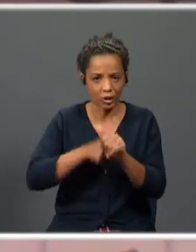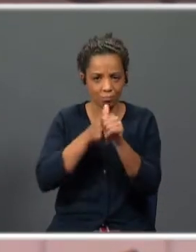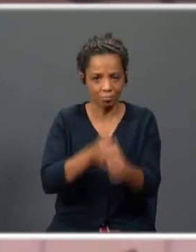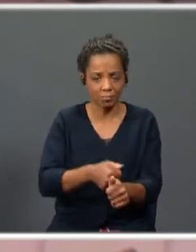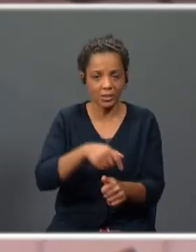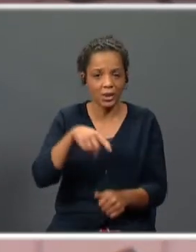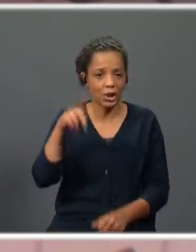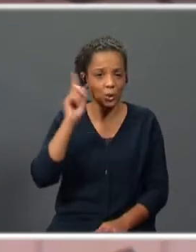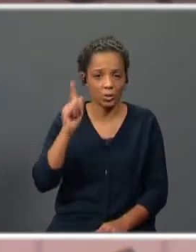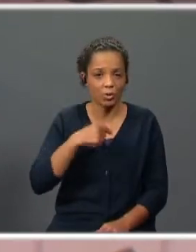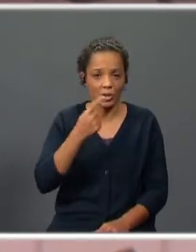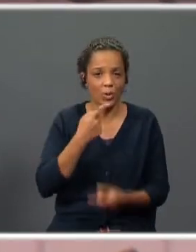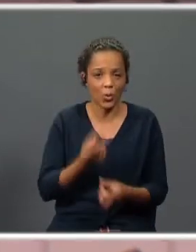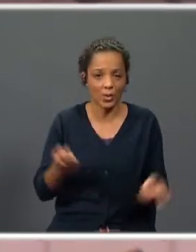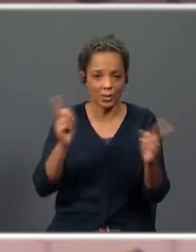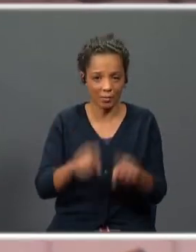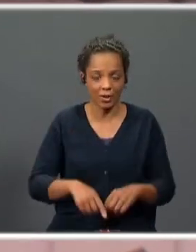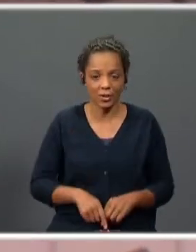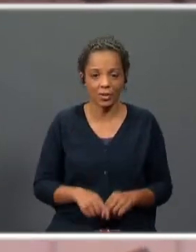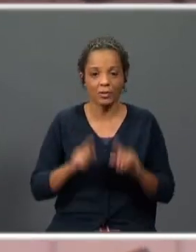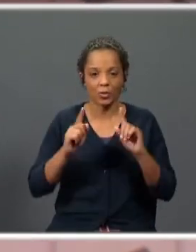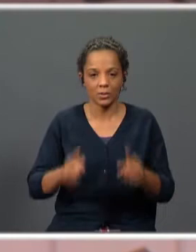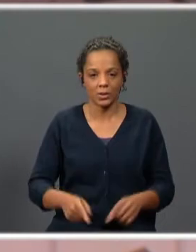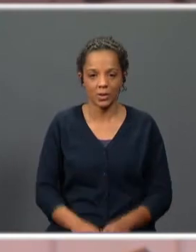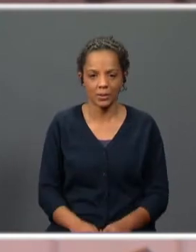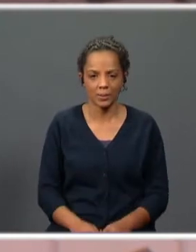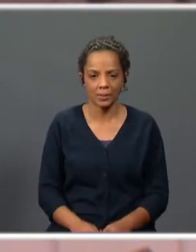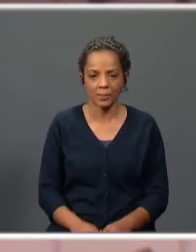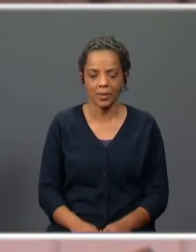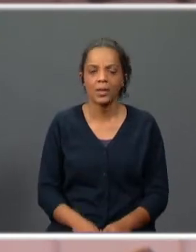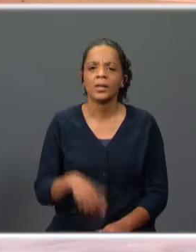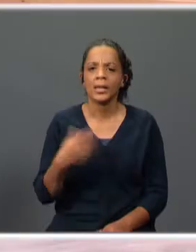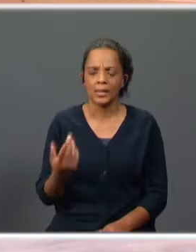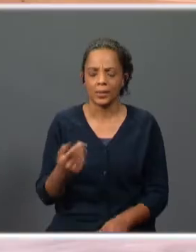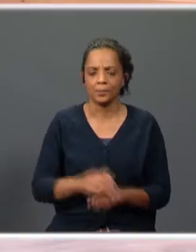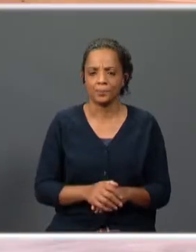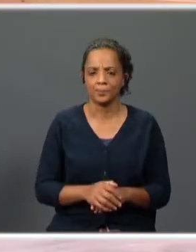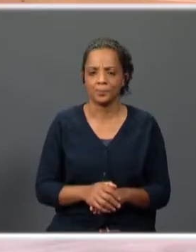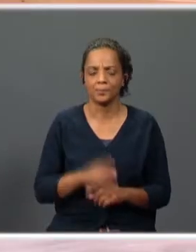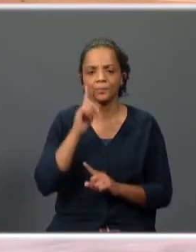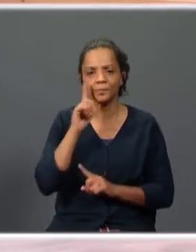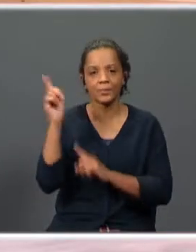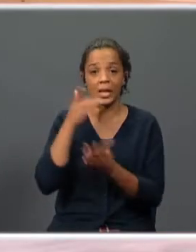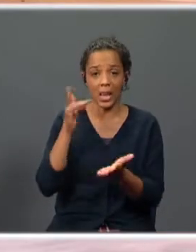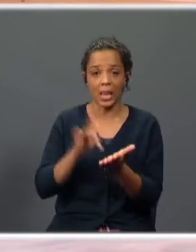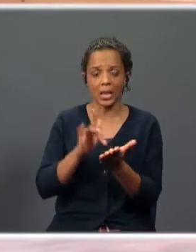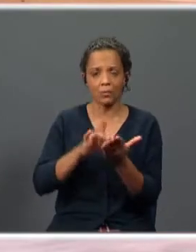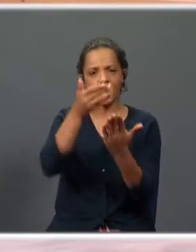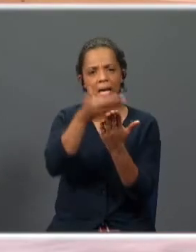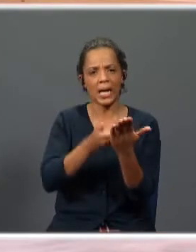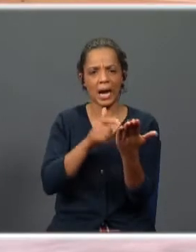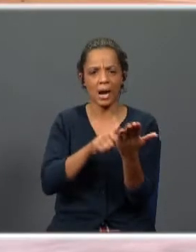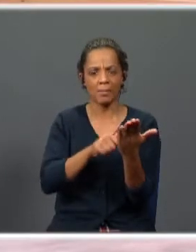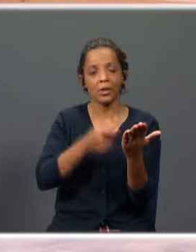sabias que te ia relembrar. Então vamos começar. E ora, temos aqui a capa do nosso livro, do conto